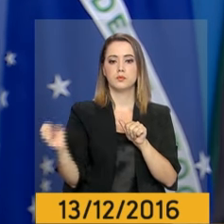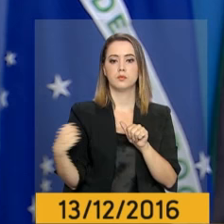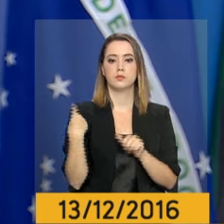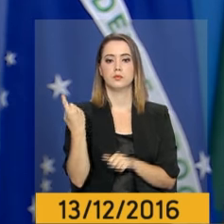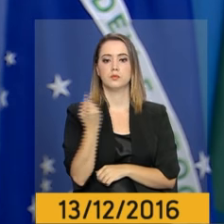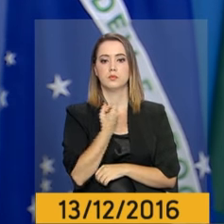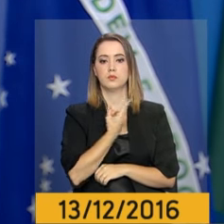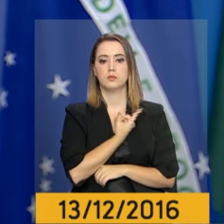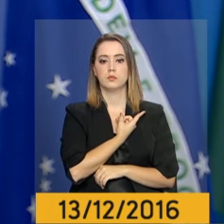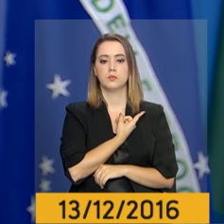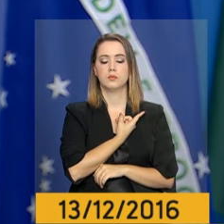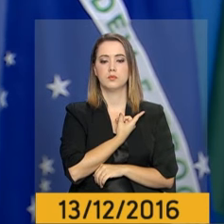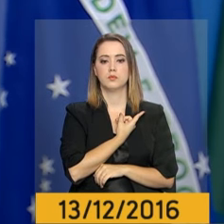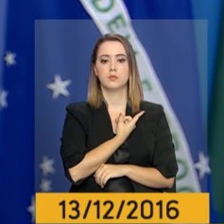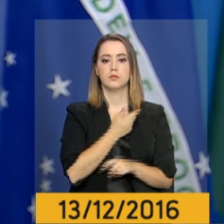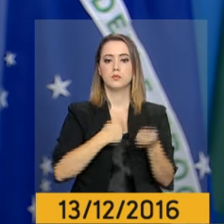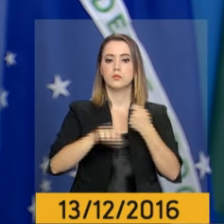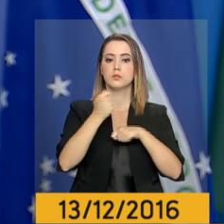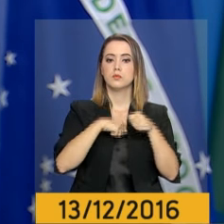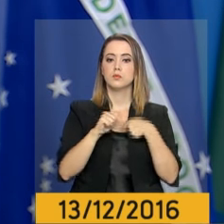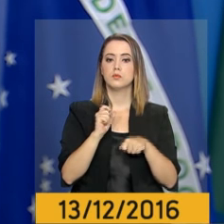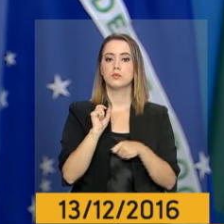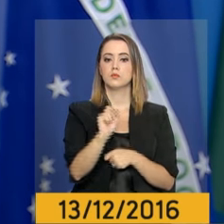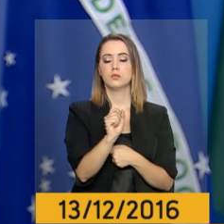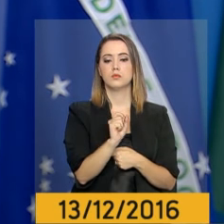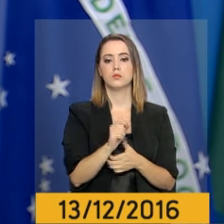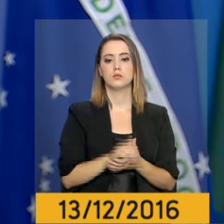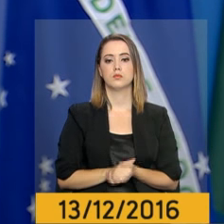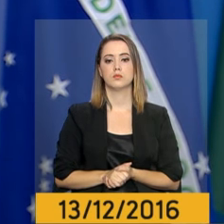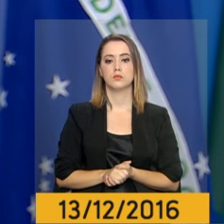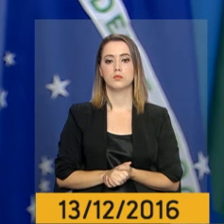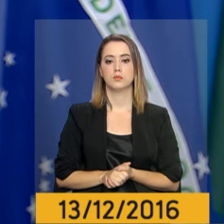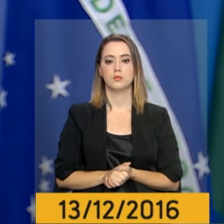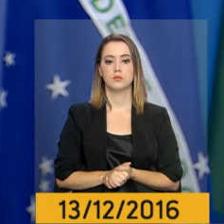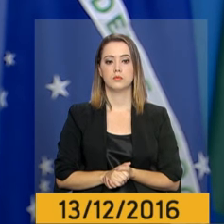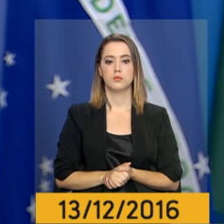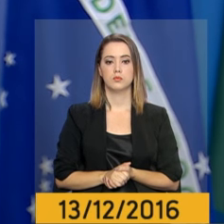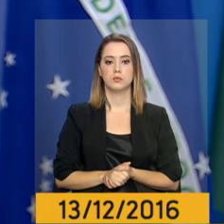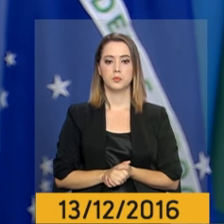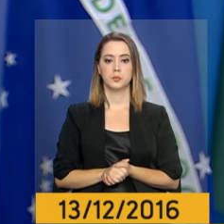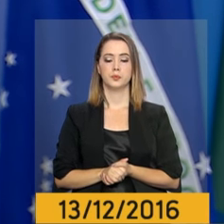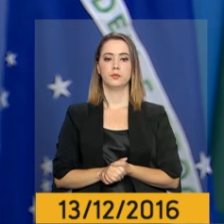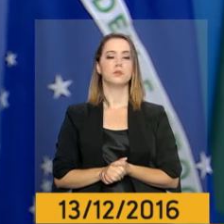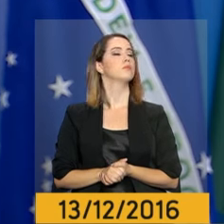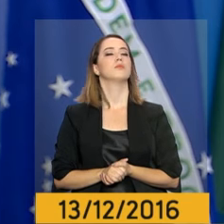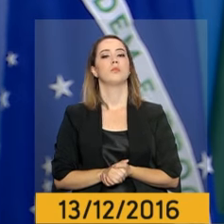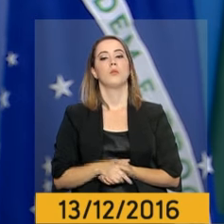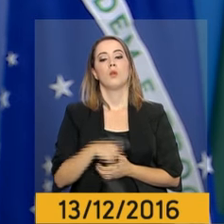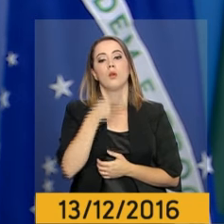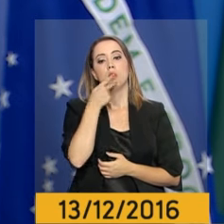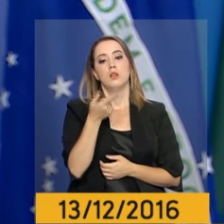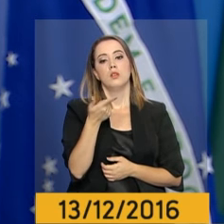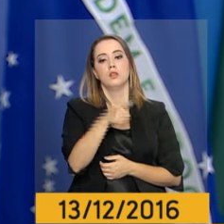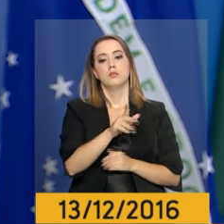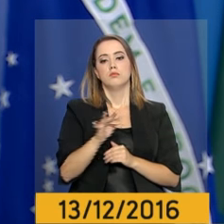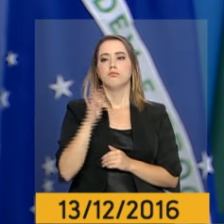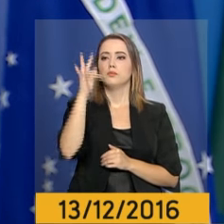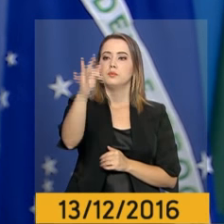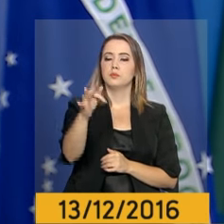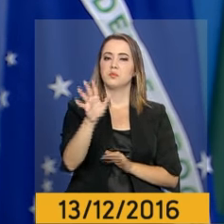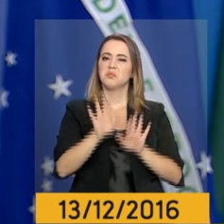nossa da nossa economia. Eu eu eu digo essas mais adiante ainda, talvez na